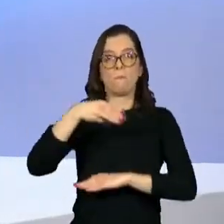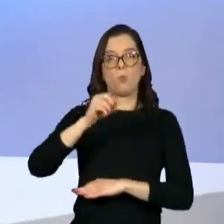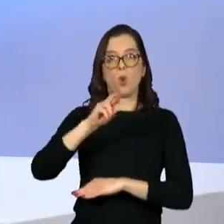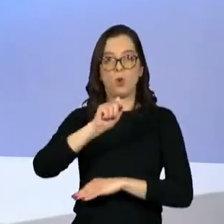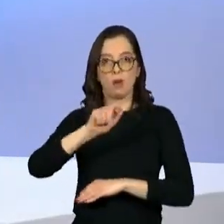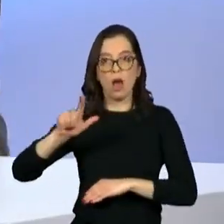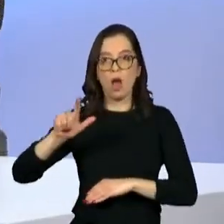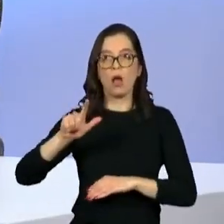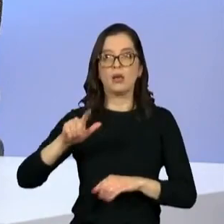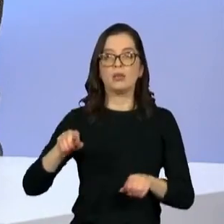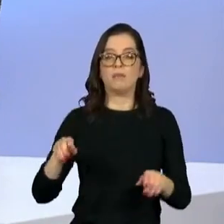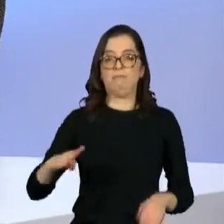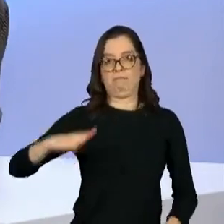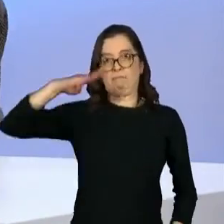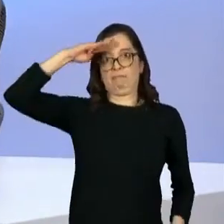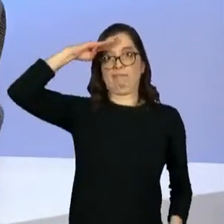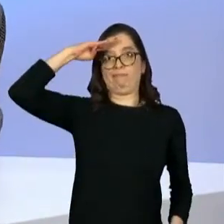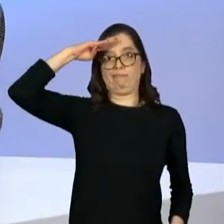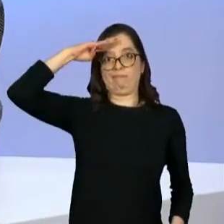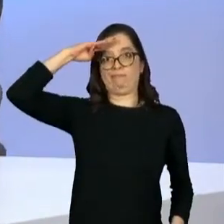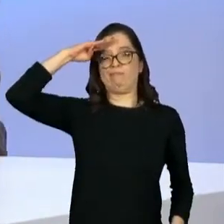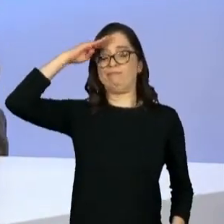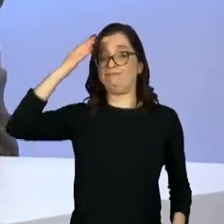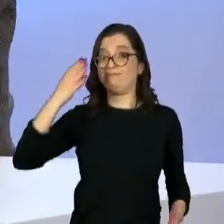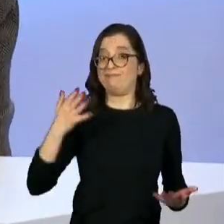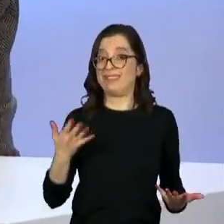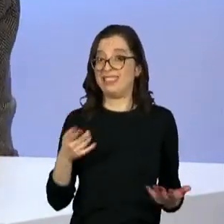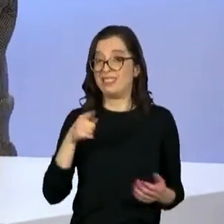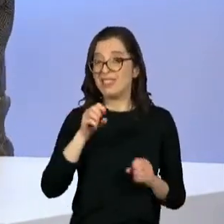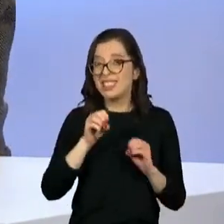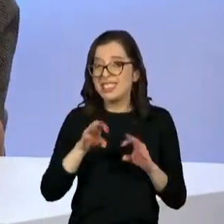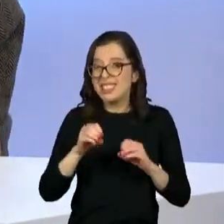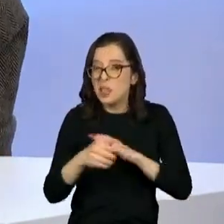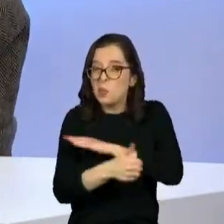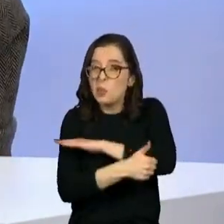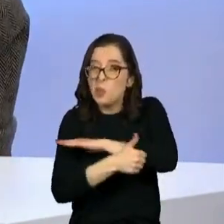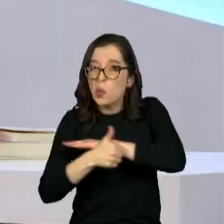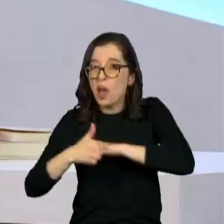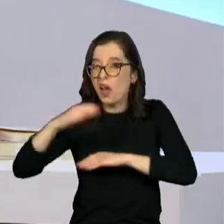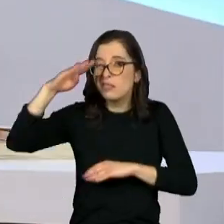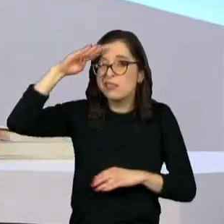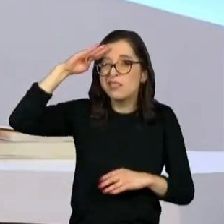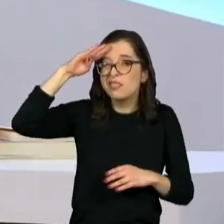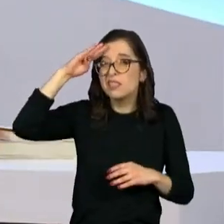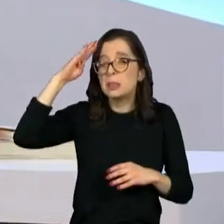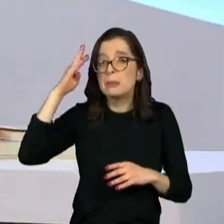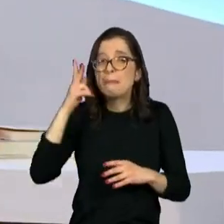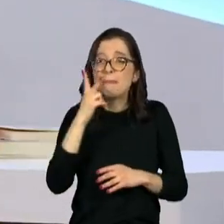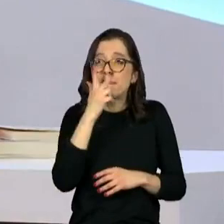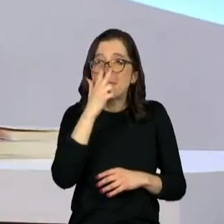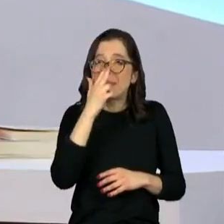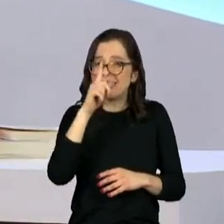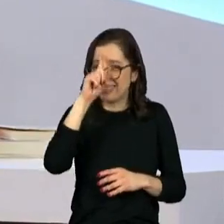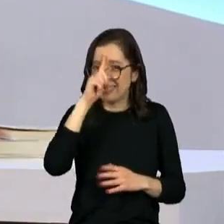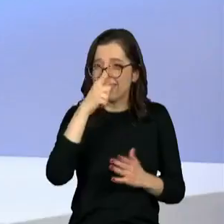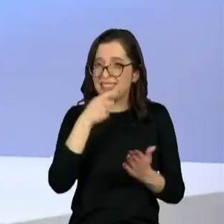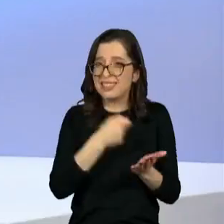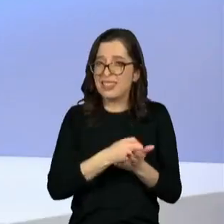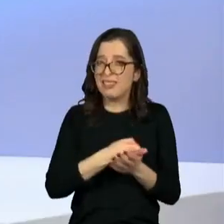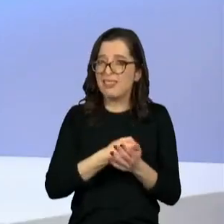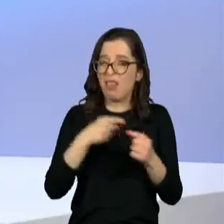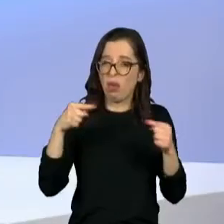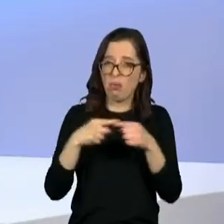deve estar arrepiadinha quando fala de educação moral e cívica, porque nos lembra a época da ditadura. Do mesmo lado, ou do